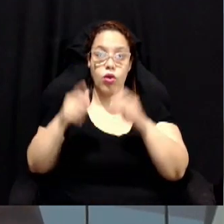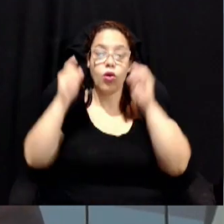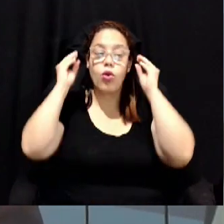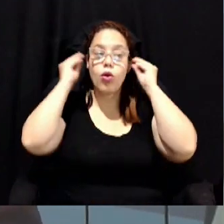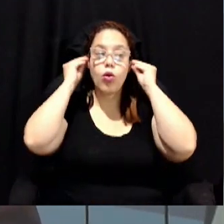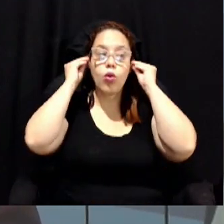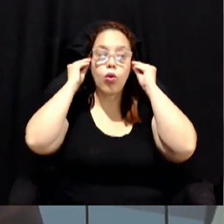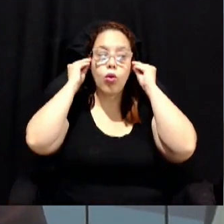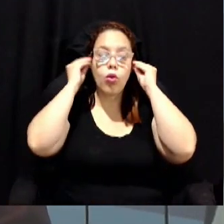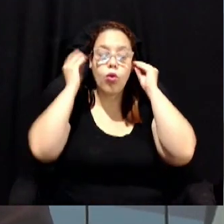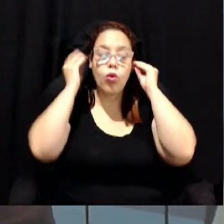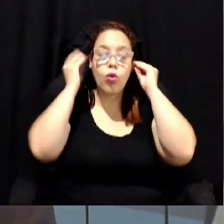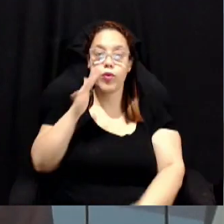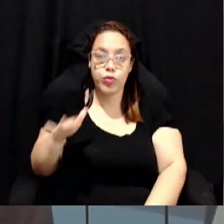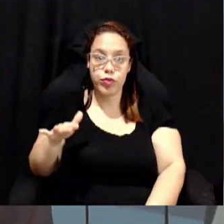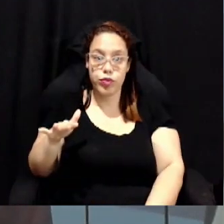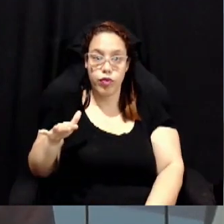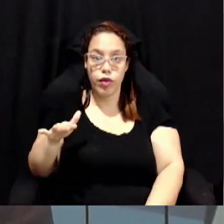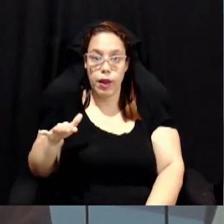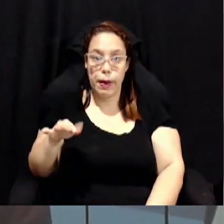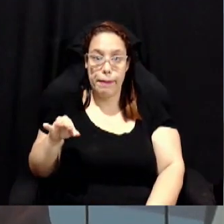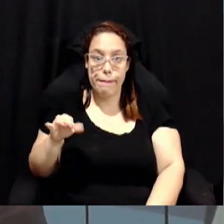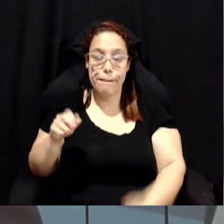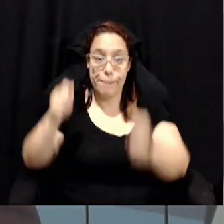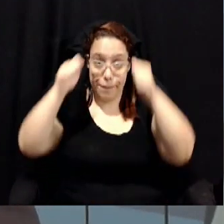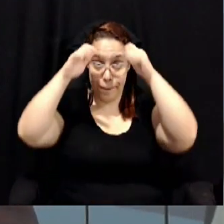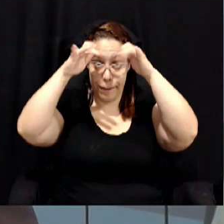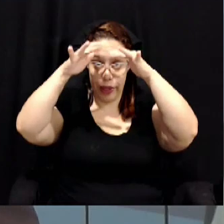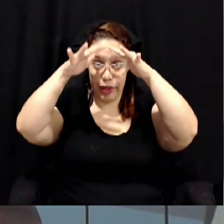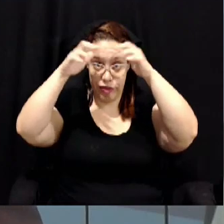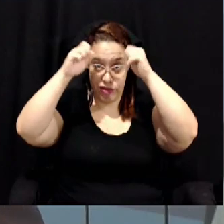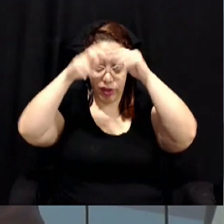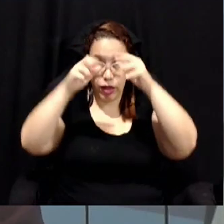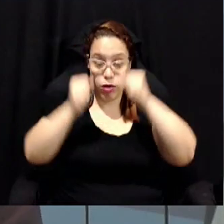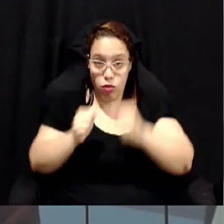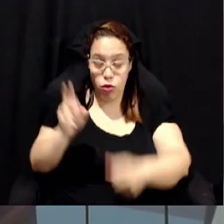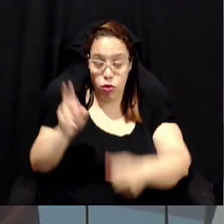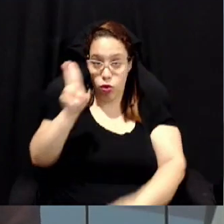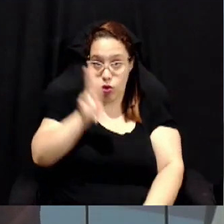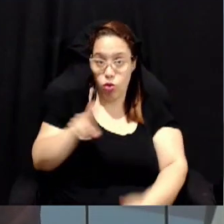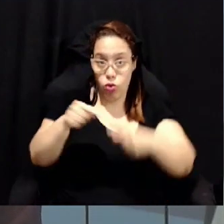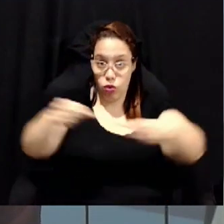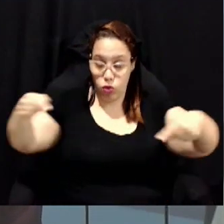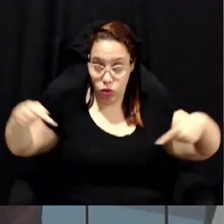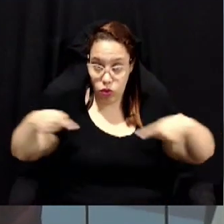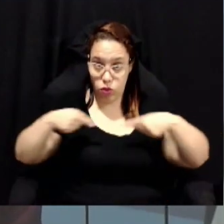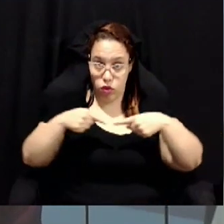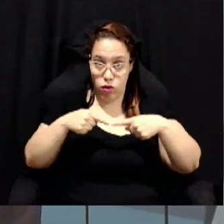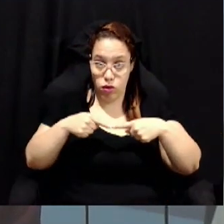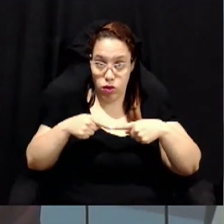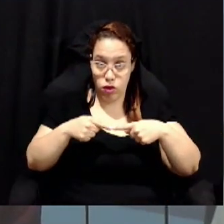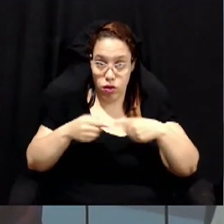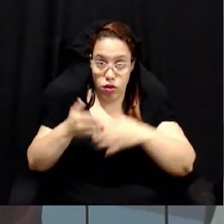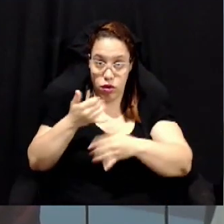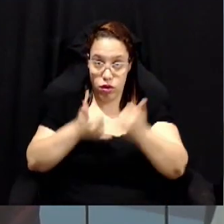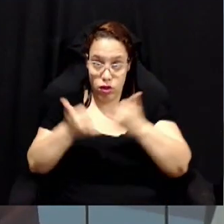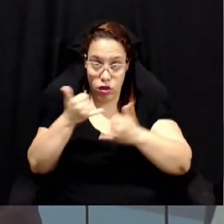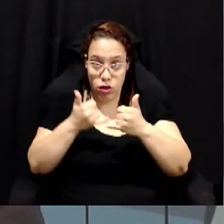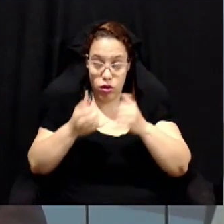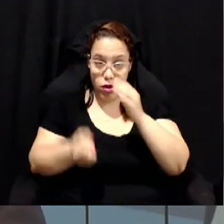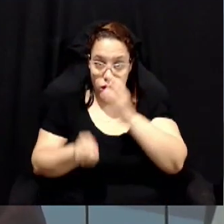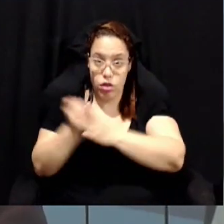que as crianças com espectro, autistas, possam utilizar o nosso espaço de entretenimento que a Câmara criou ali